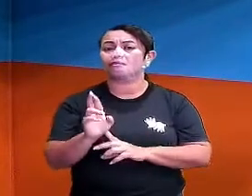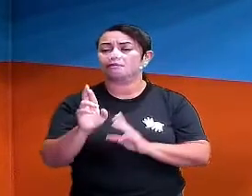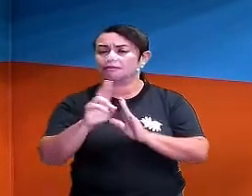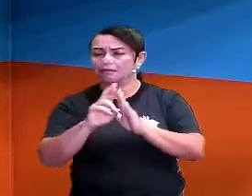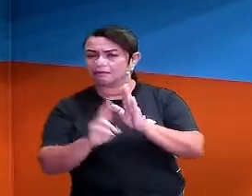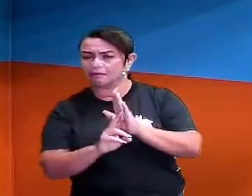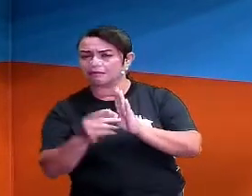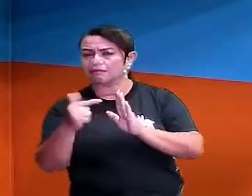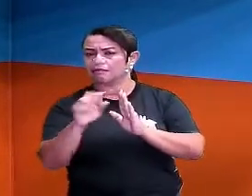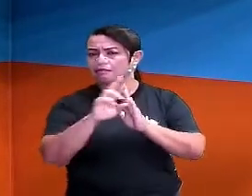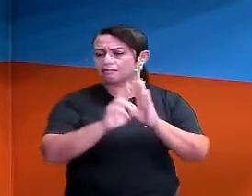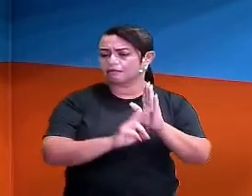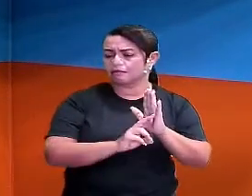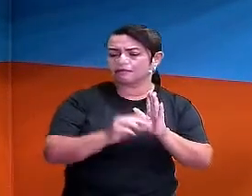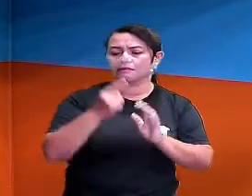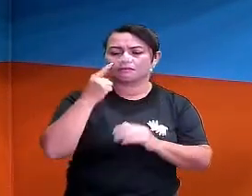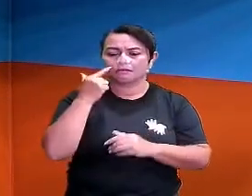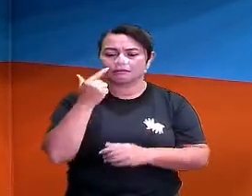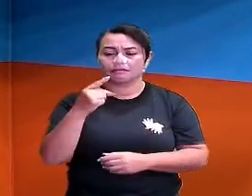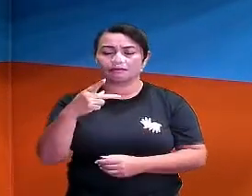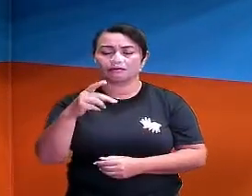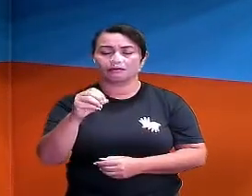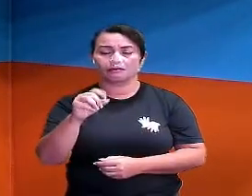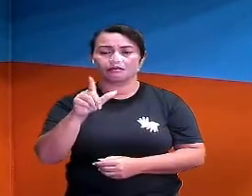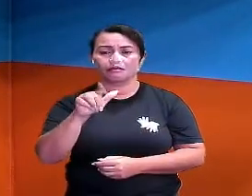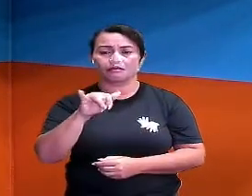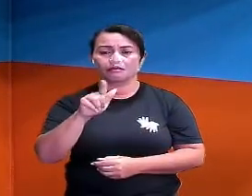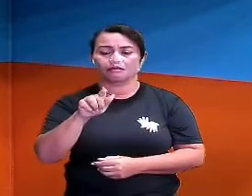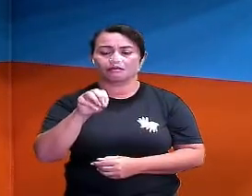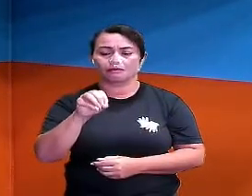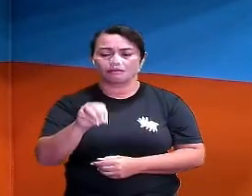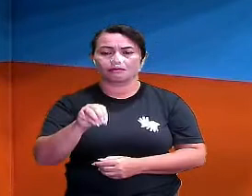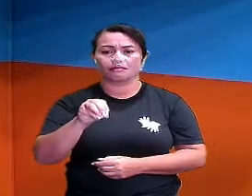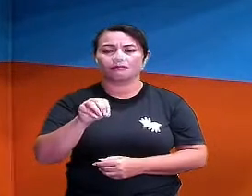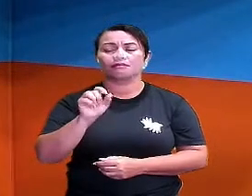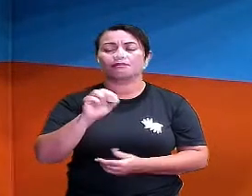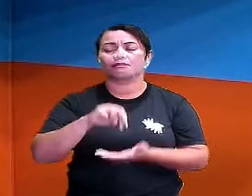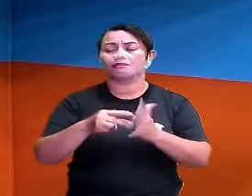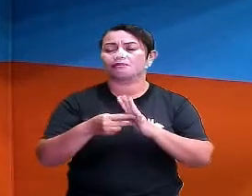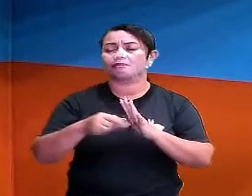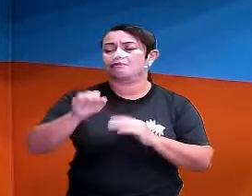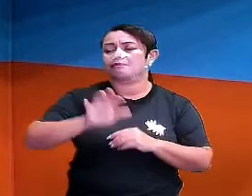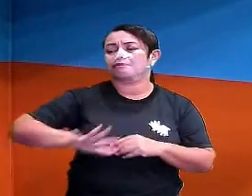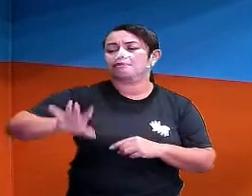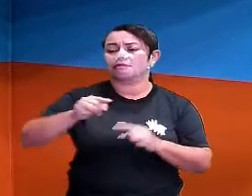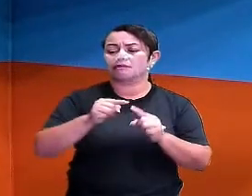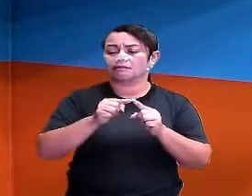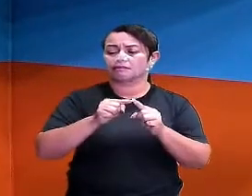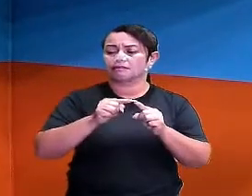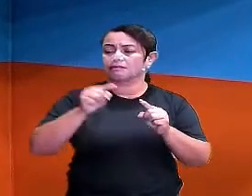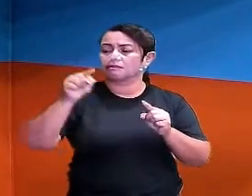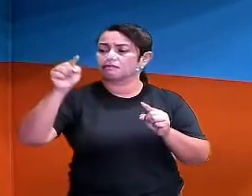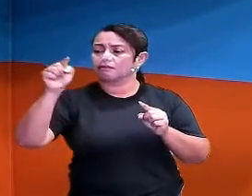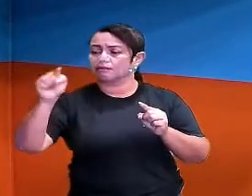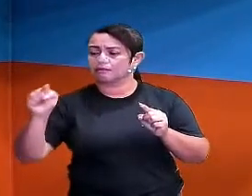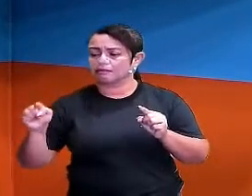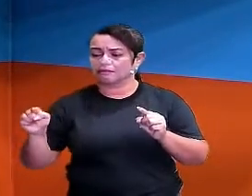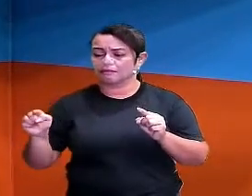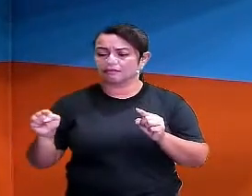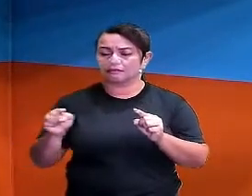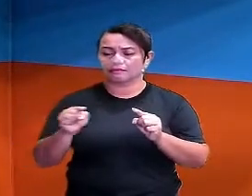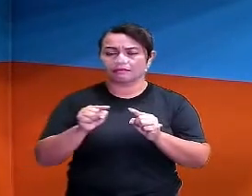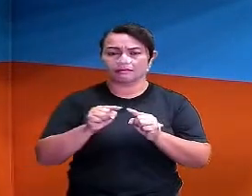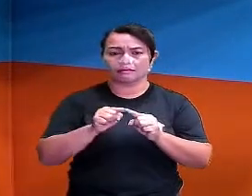dos triângulos também. Polígono é a região limitada por segmentos de reta, os quais constituem